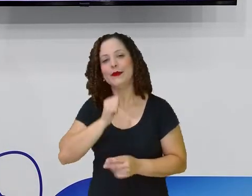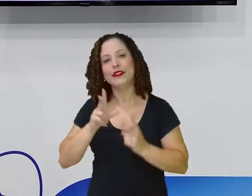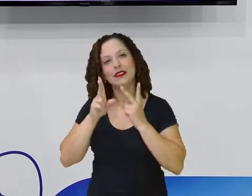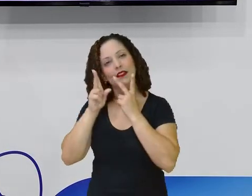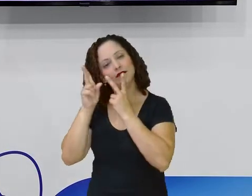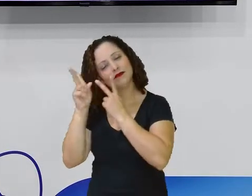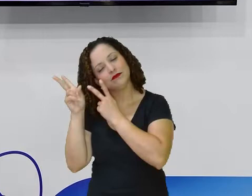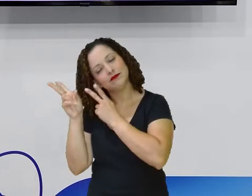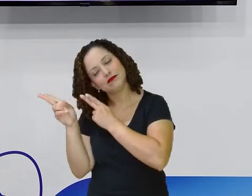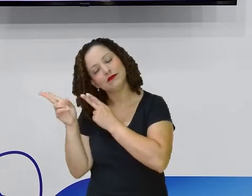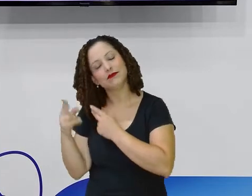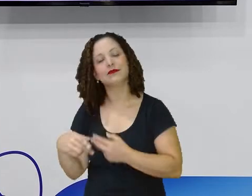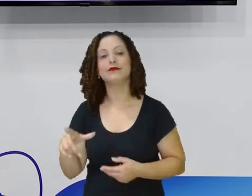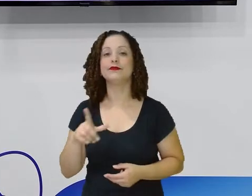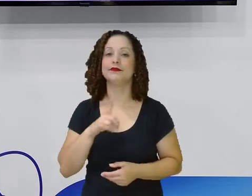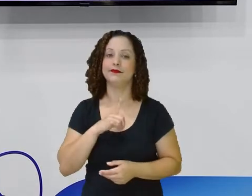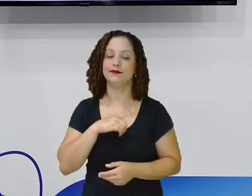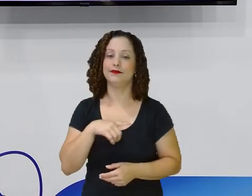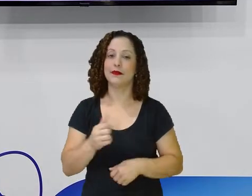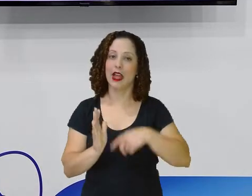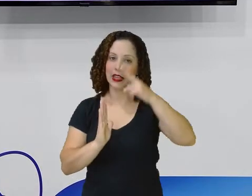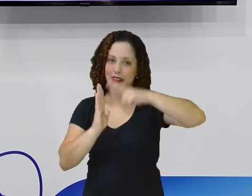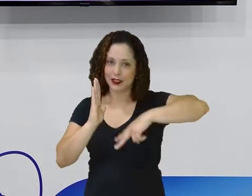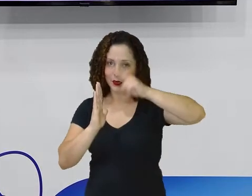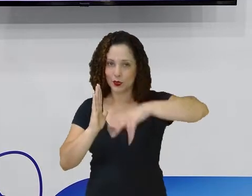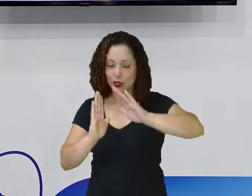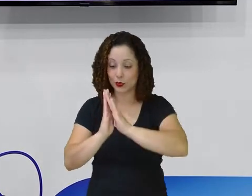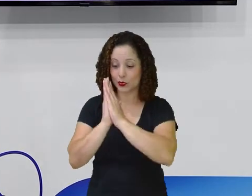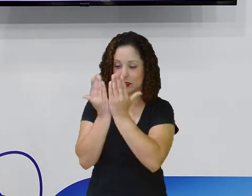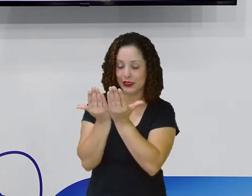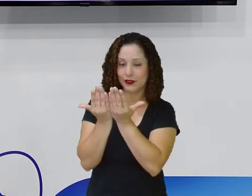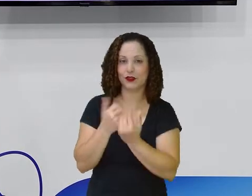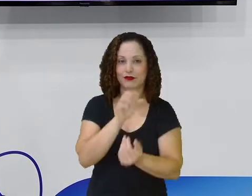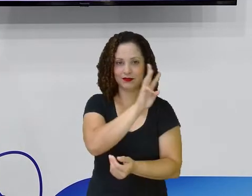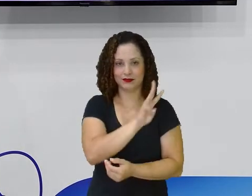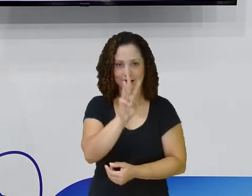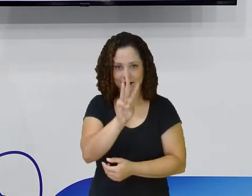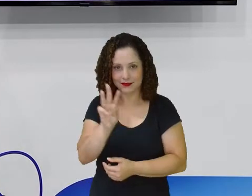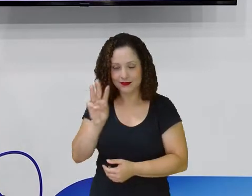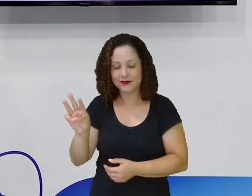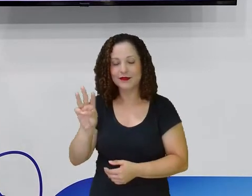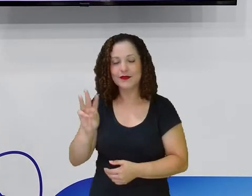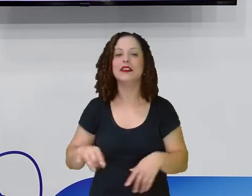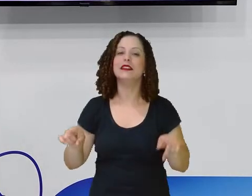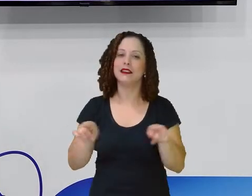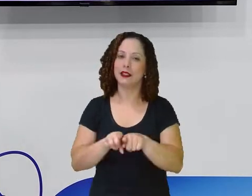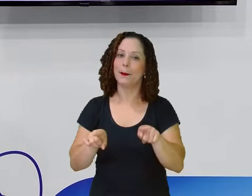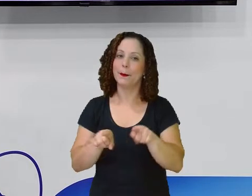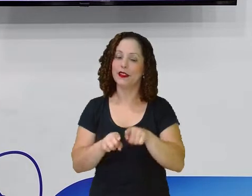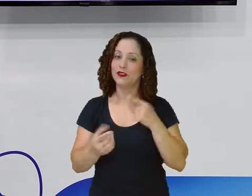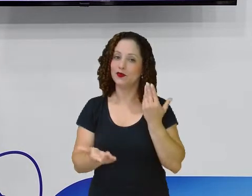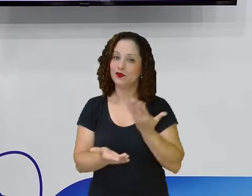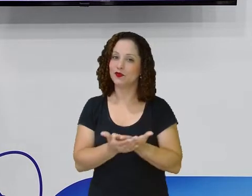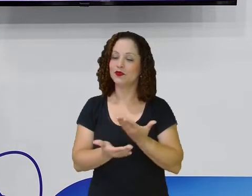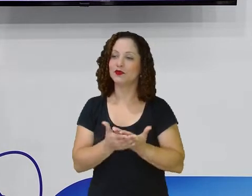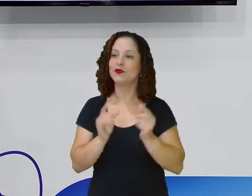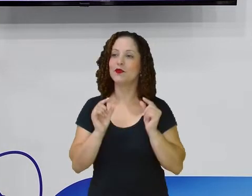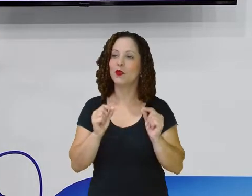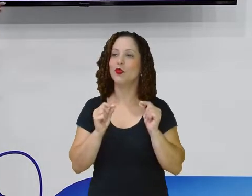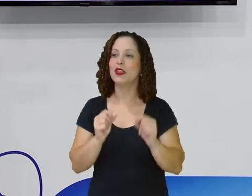encontram esse livro na árvore de livros, tá certo? Mas também nós trabalhamos durante a semana o conto da